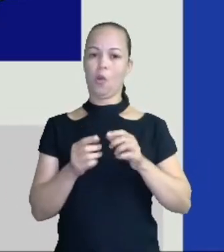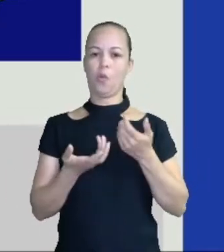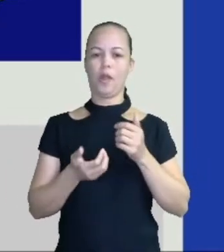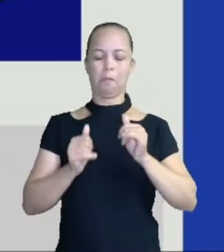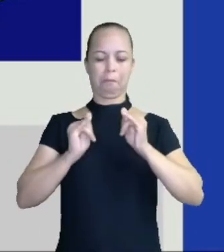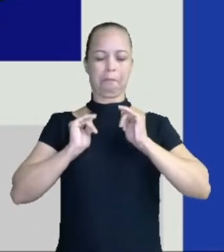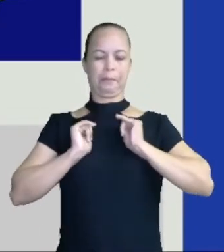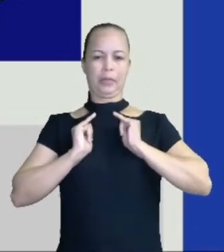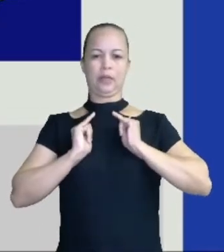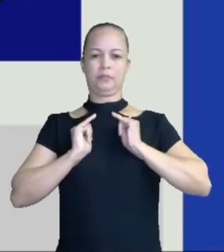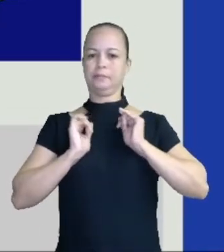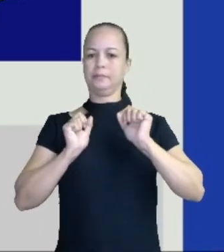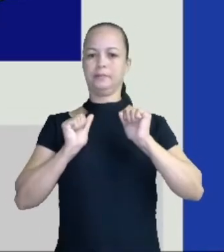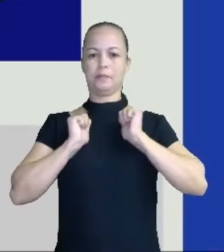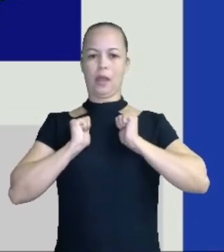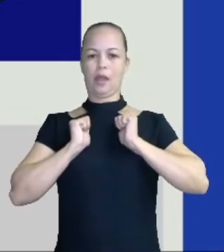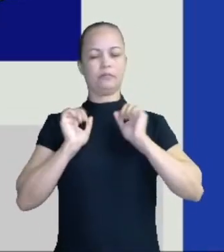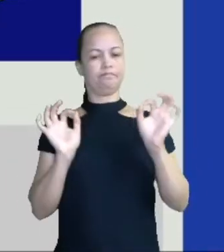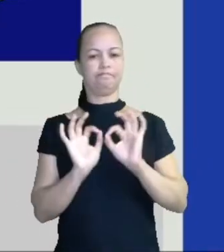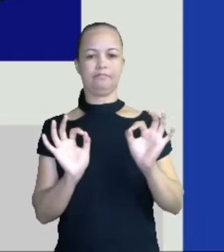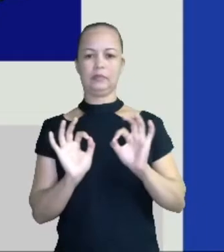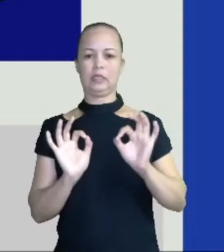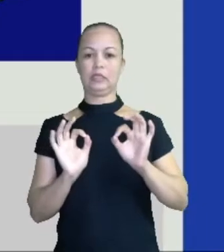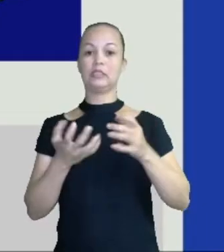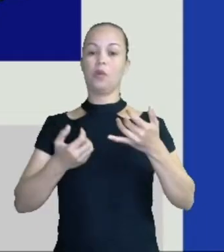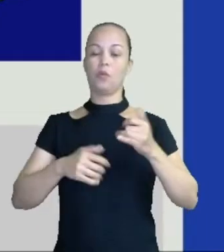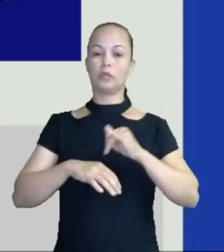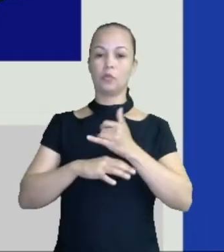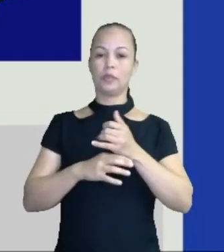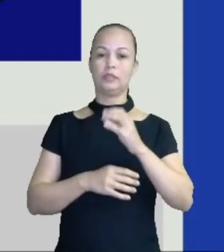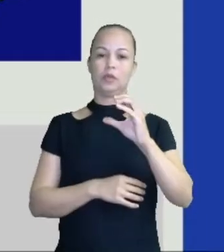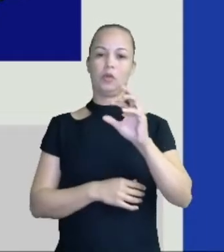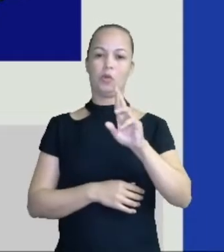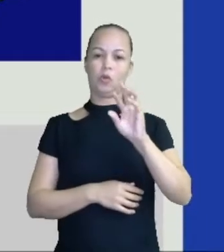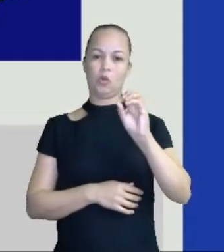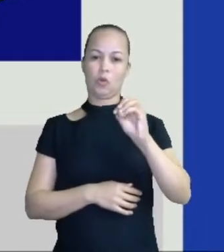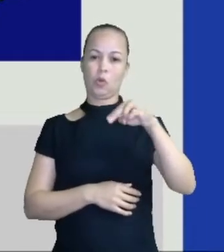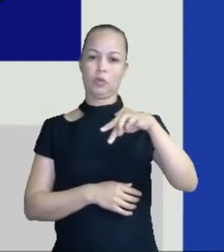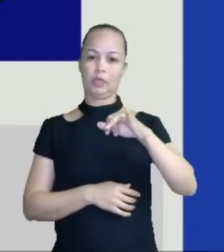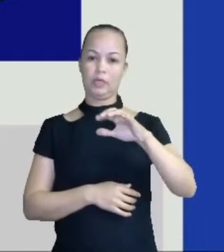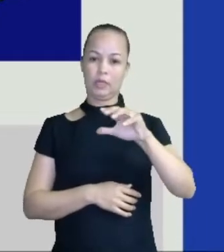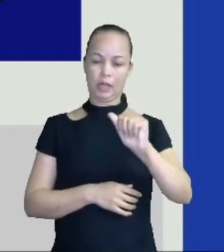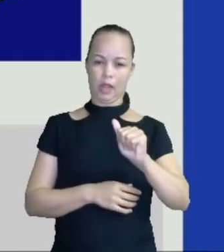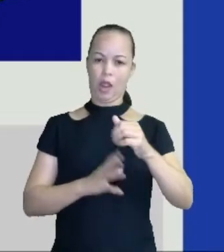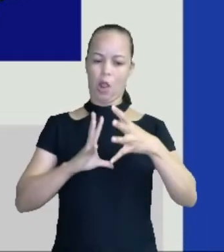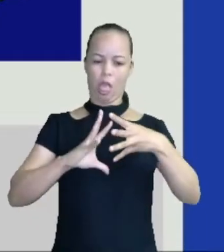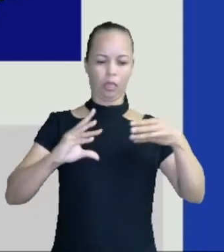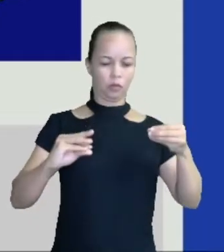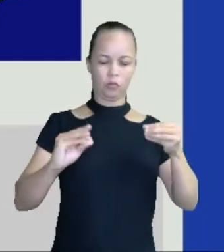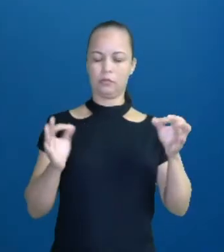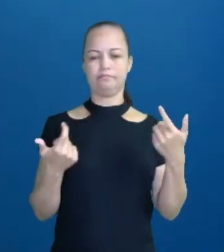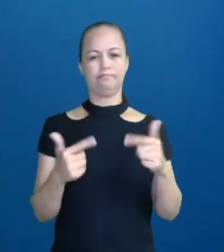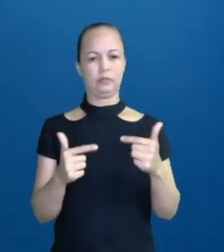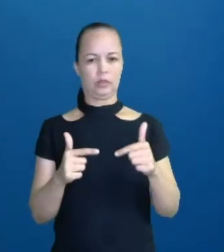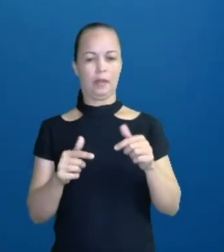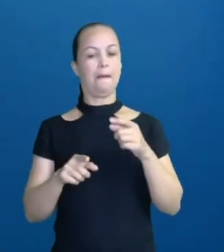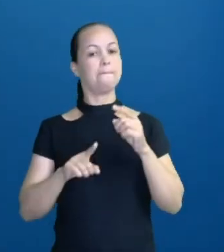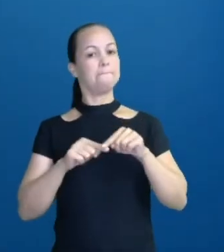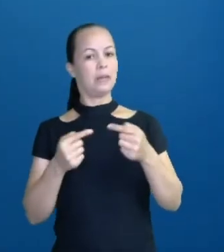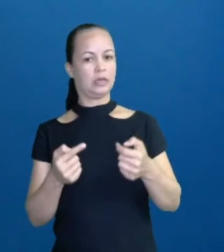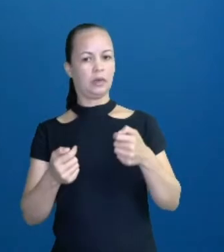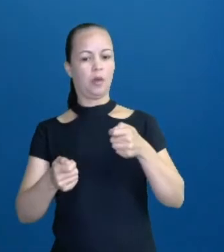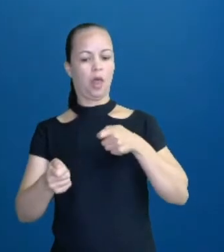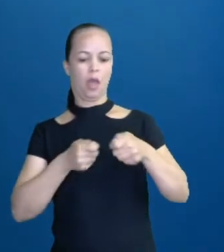controlar essa doença, que é uma doença crônica, não tem cura, mas obviamente ela pode sim ser controlada a partir das